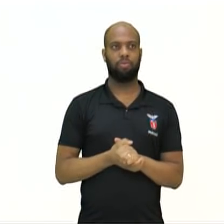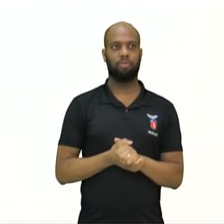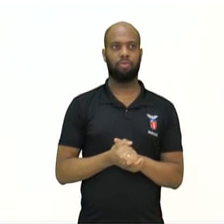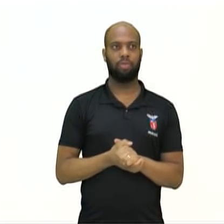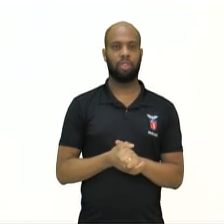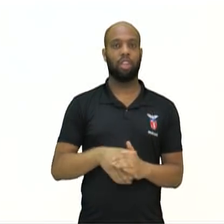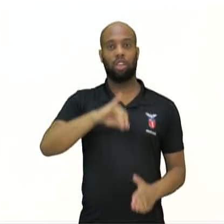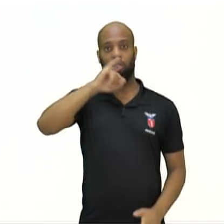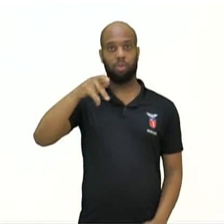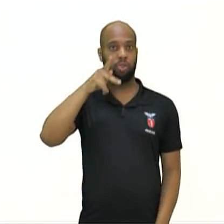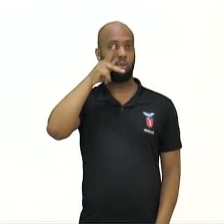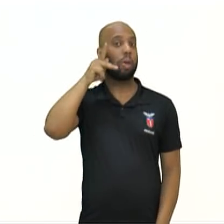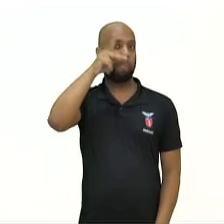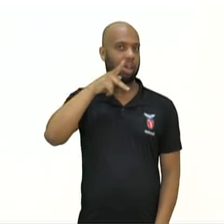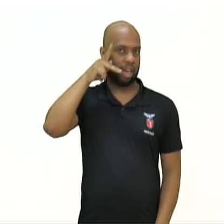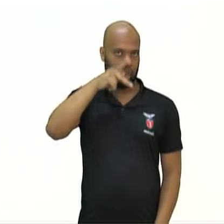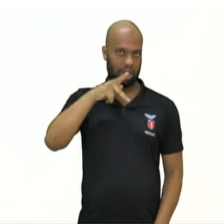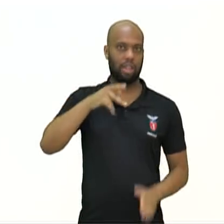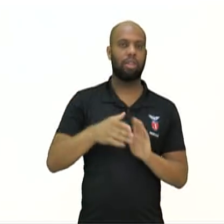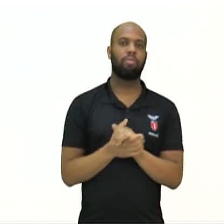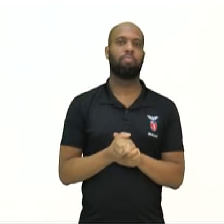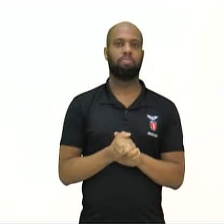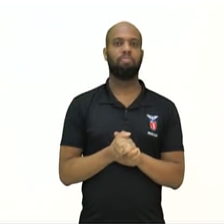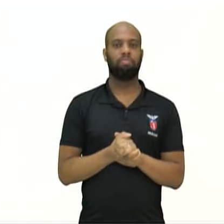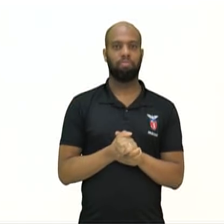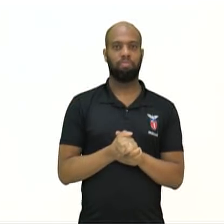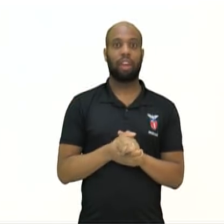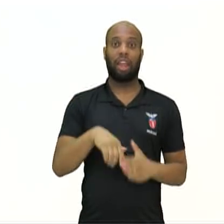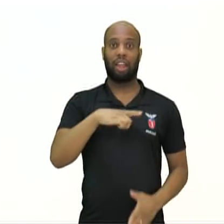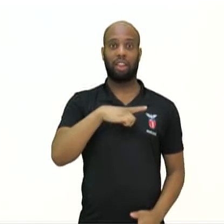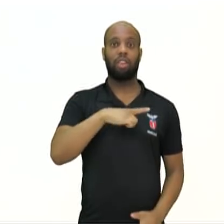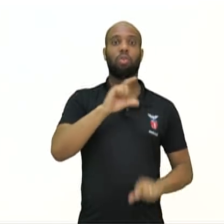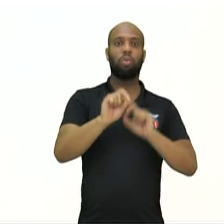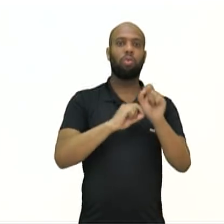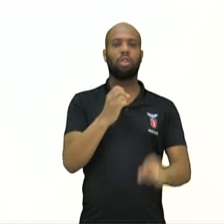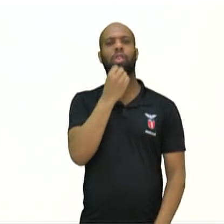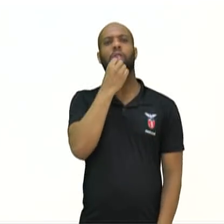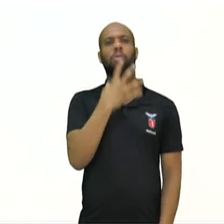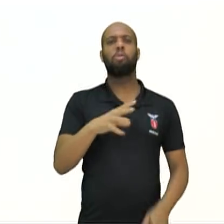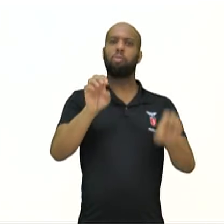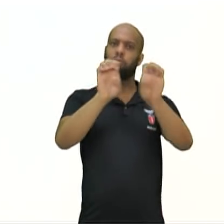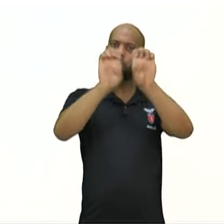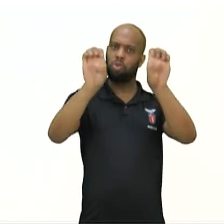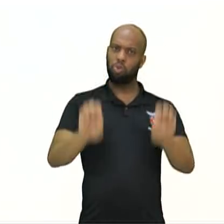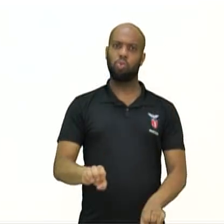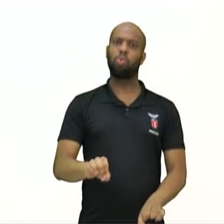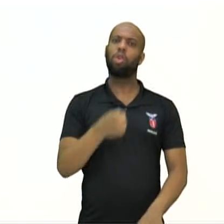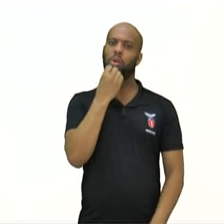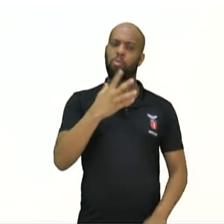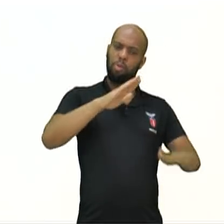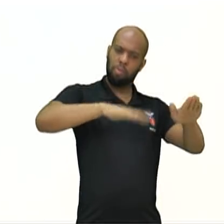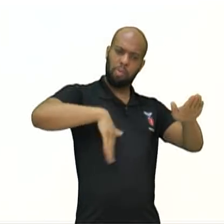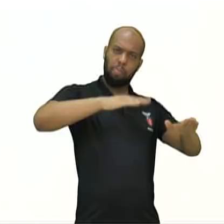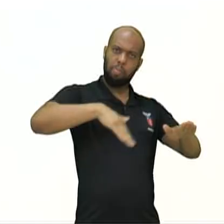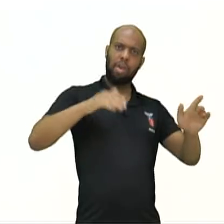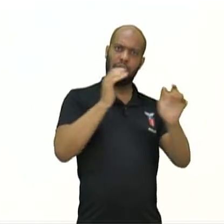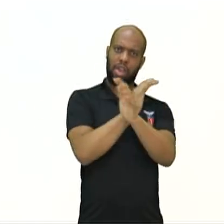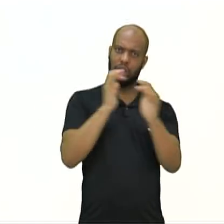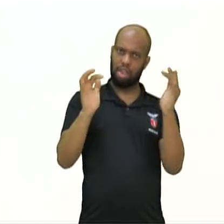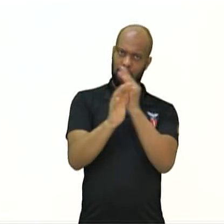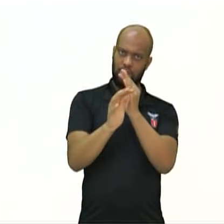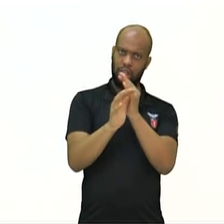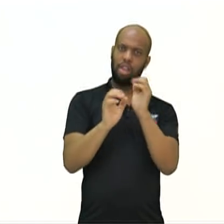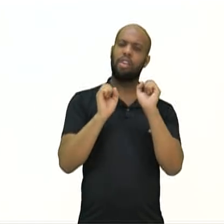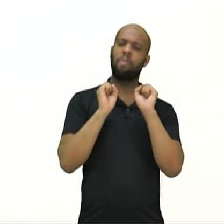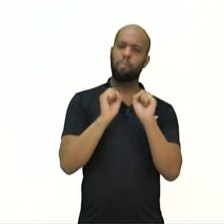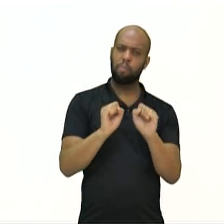Lá no Paraíba, João Pessoa, na Paraíba, tem uma boa infraestrutura e praias urbanas. Não deixe de